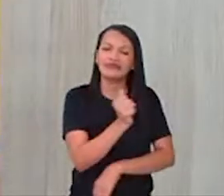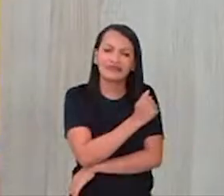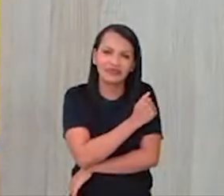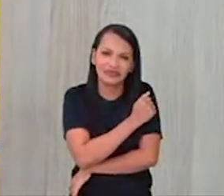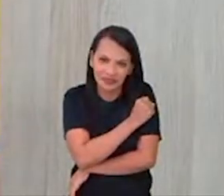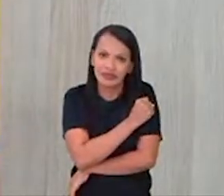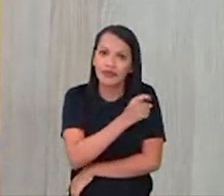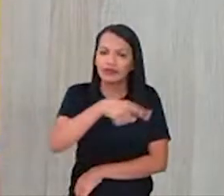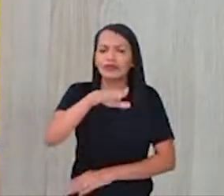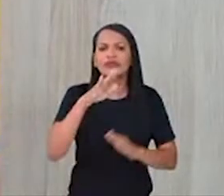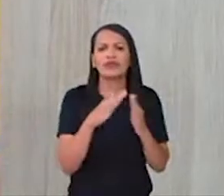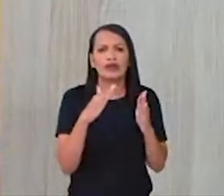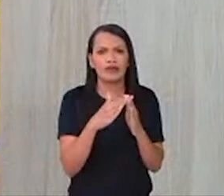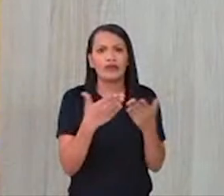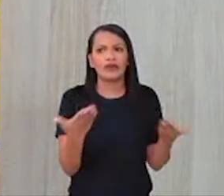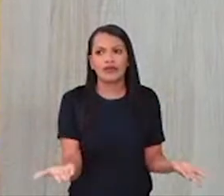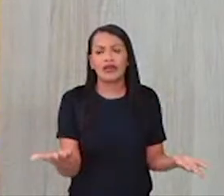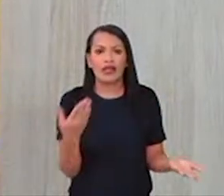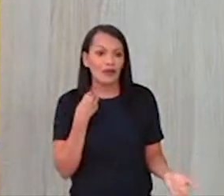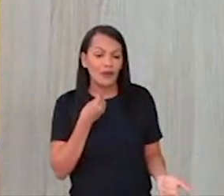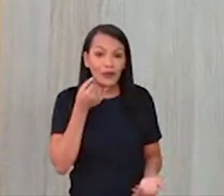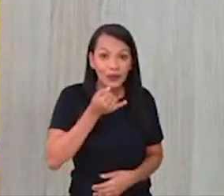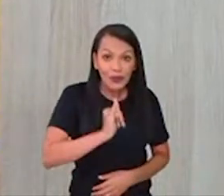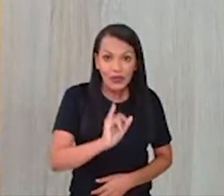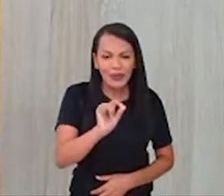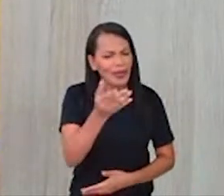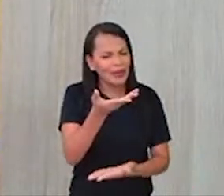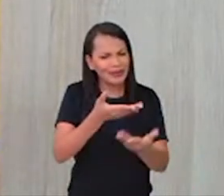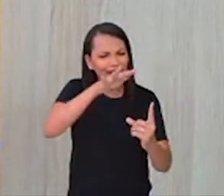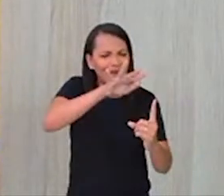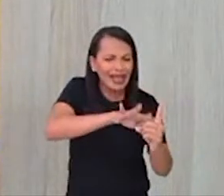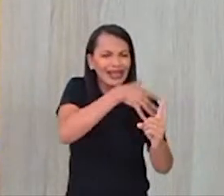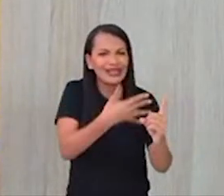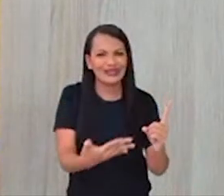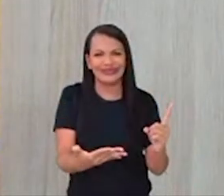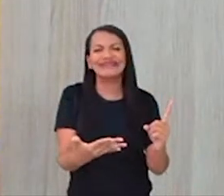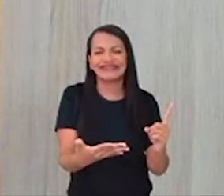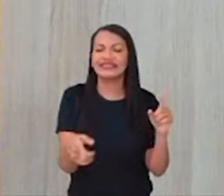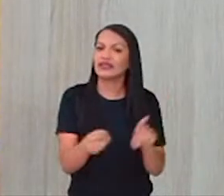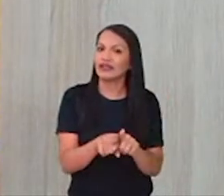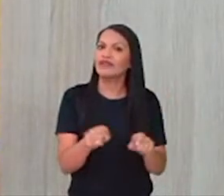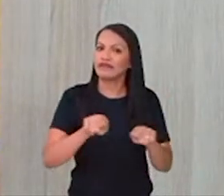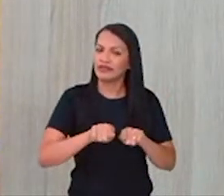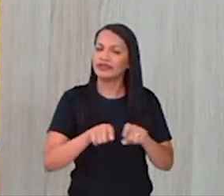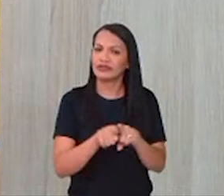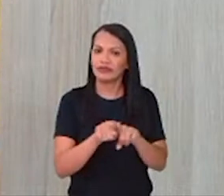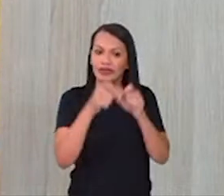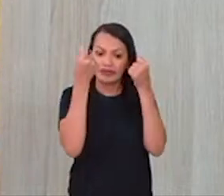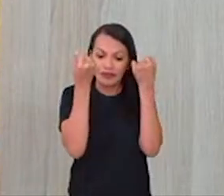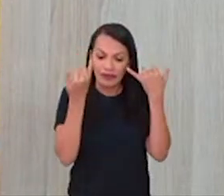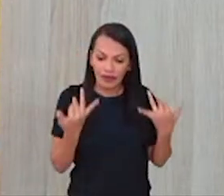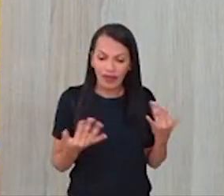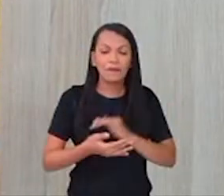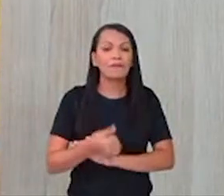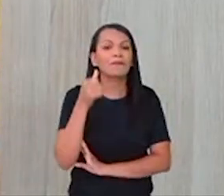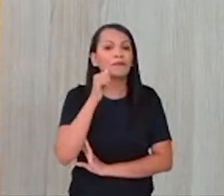aí em casa. Hoje a gente tirou o dia para se dar biscoitos, né, professora Camille? Muitos. Como a professora Camille também fez, eu vou me autodescrever também, tá certo? Eu sou